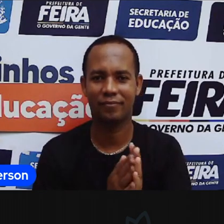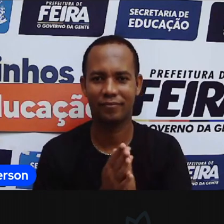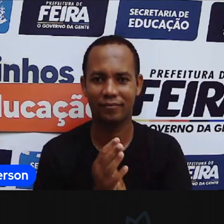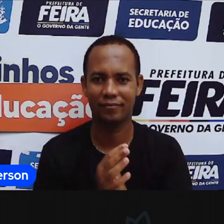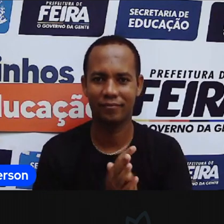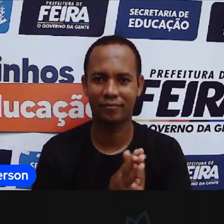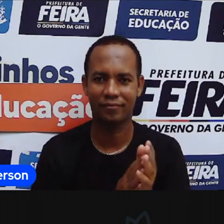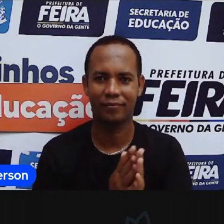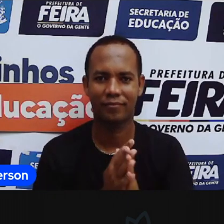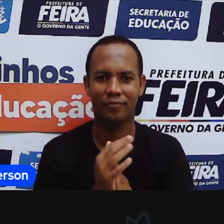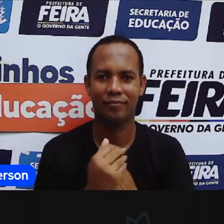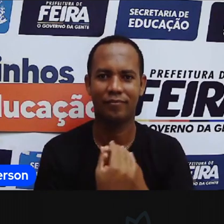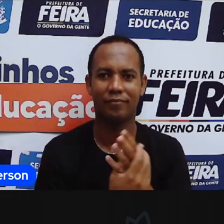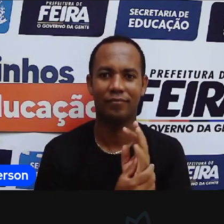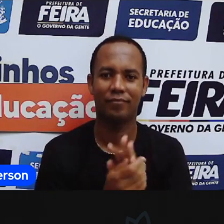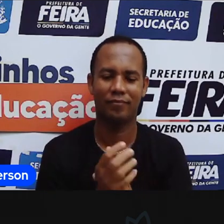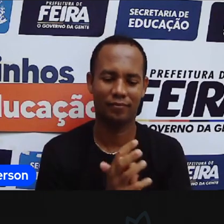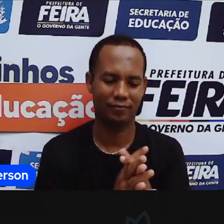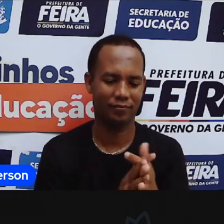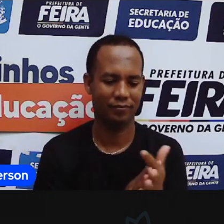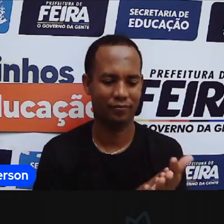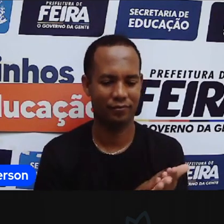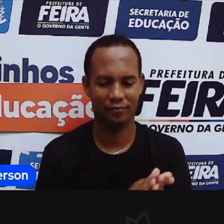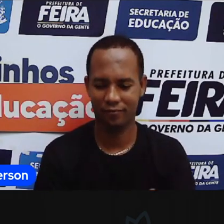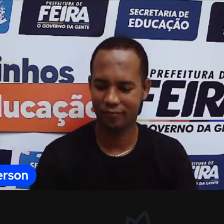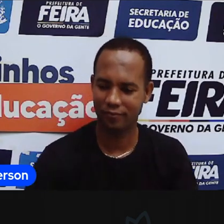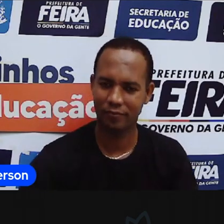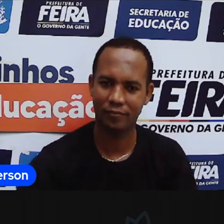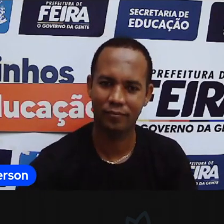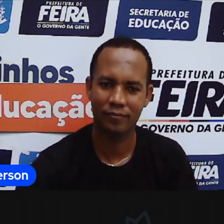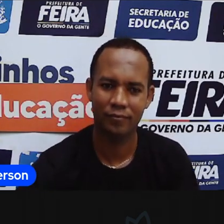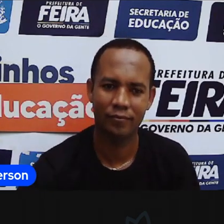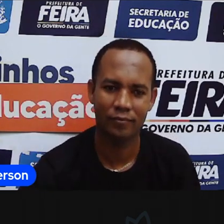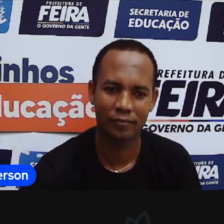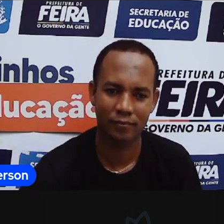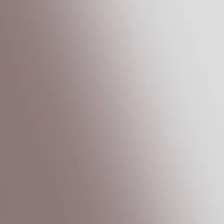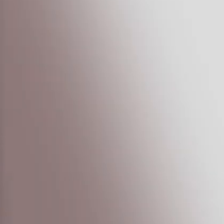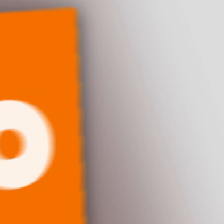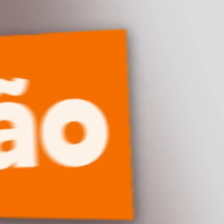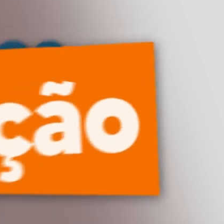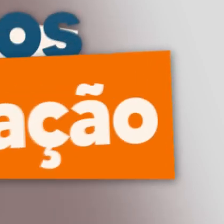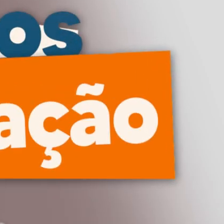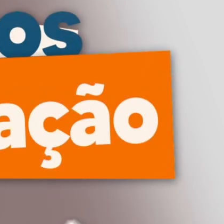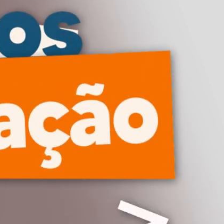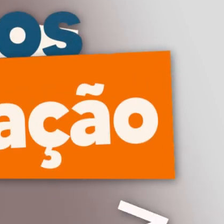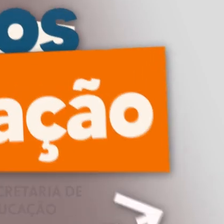aproveitem e descansem. Mas não esqueçam da gente, tá? Porque a gente vai estar aqui de volta. Cheiro no coração!